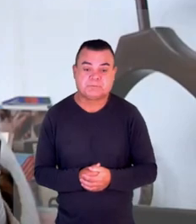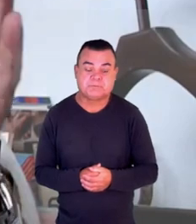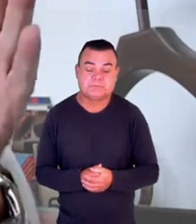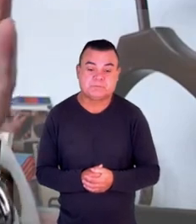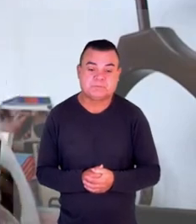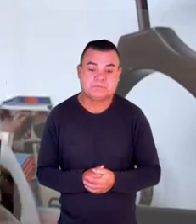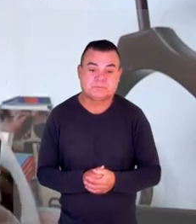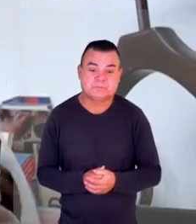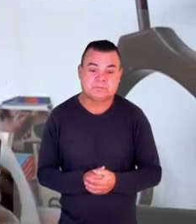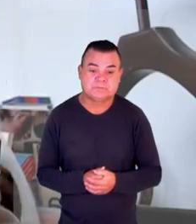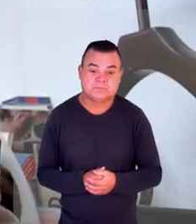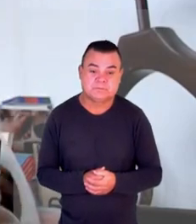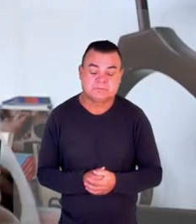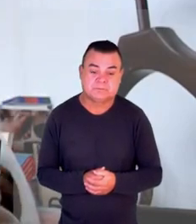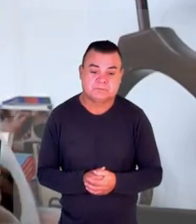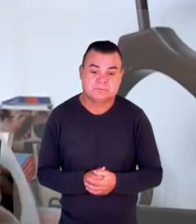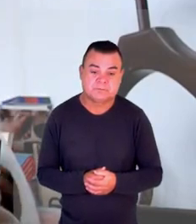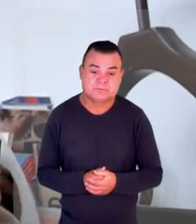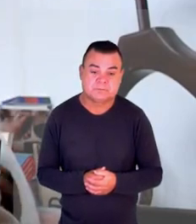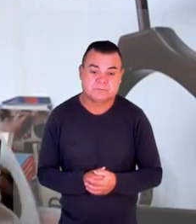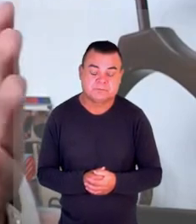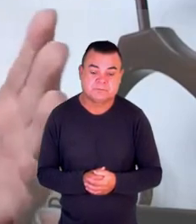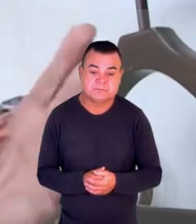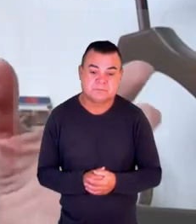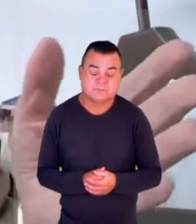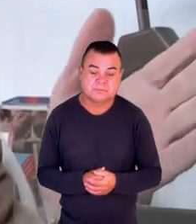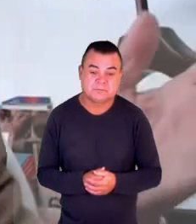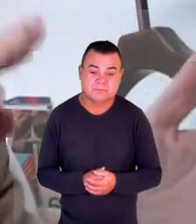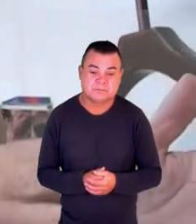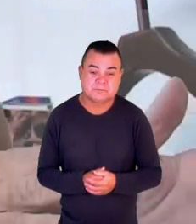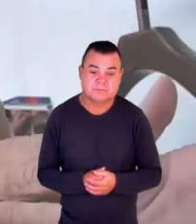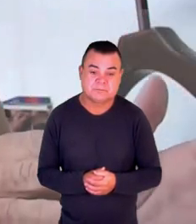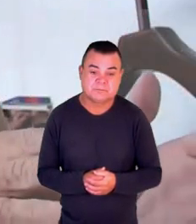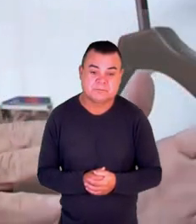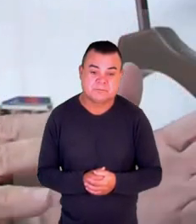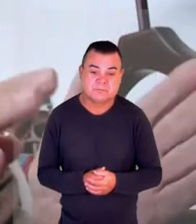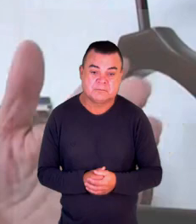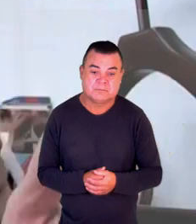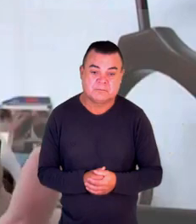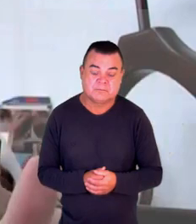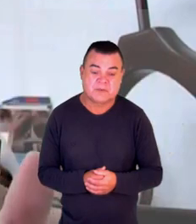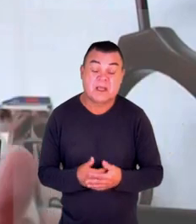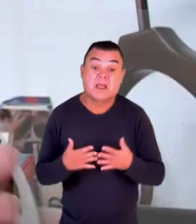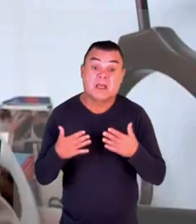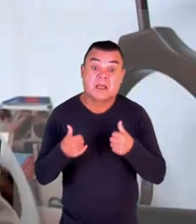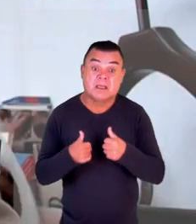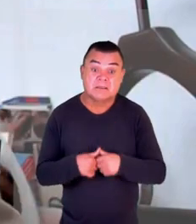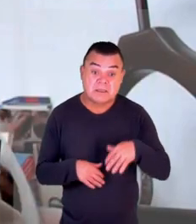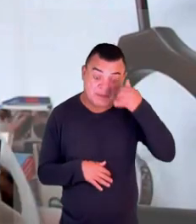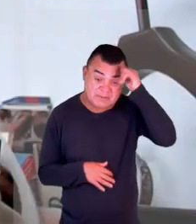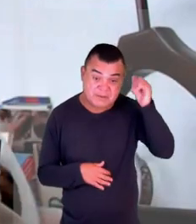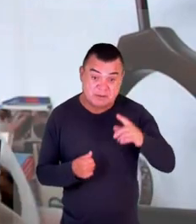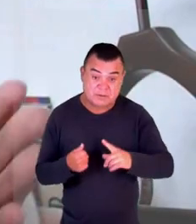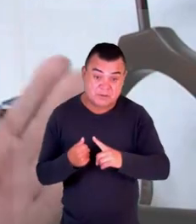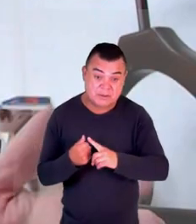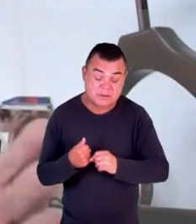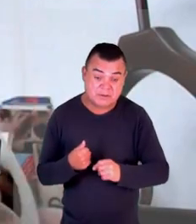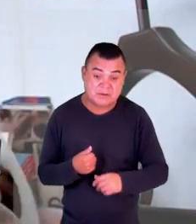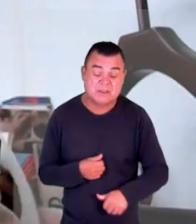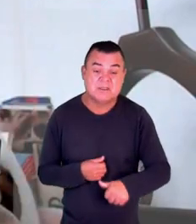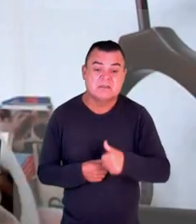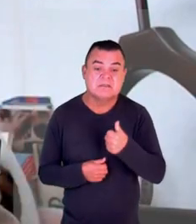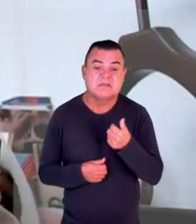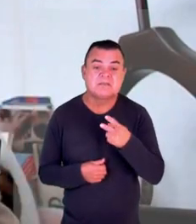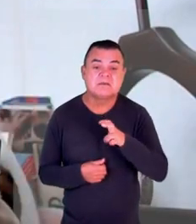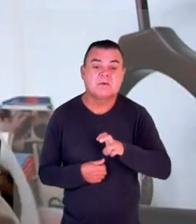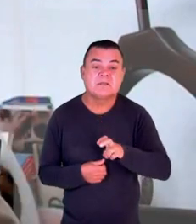eh arrolou eh estranhamente ele está previsto no artigo 287 o direito